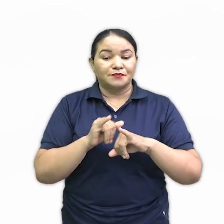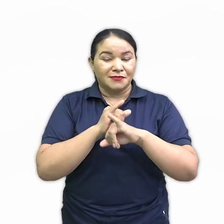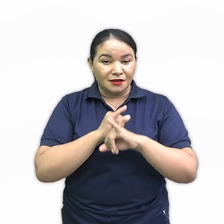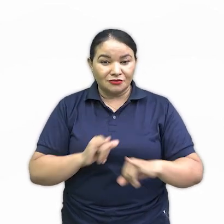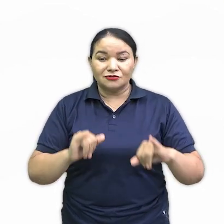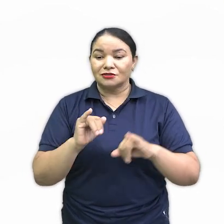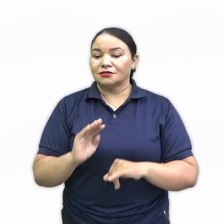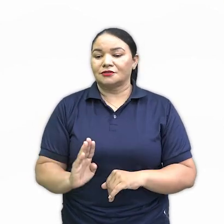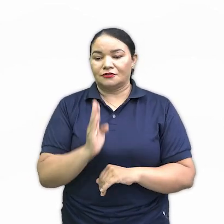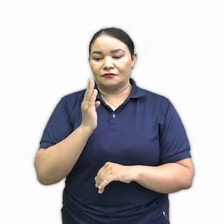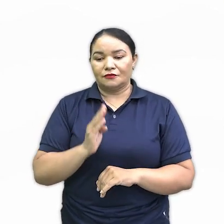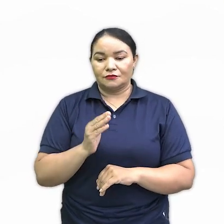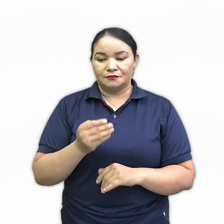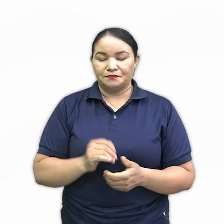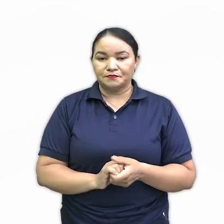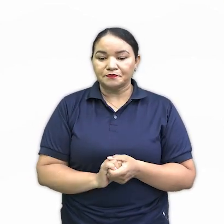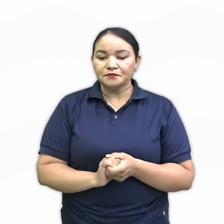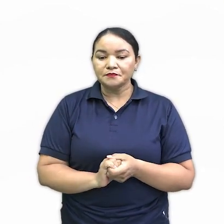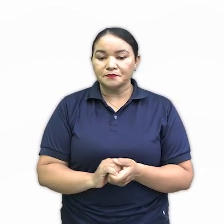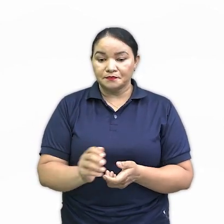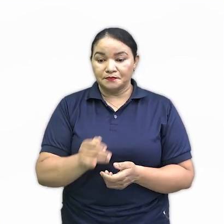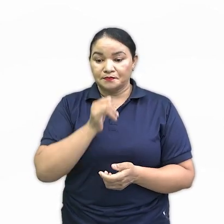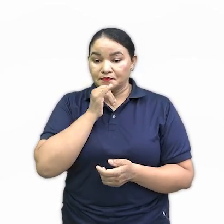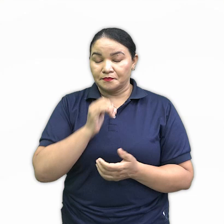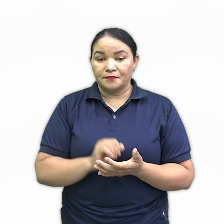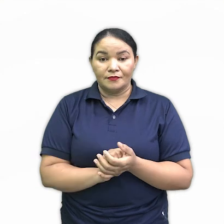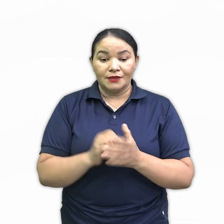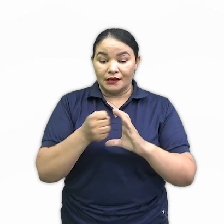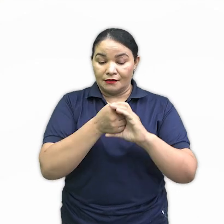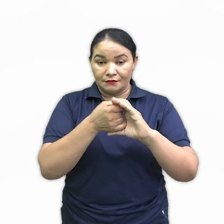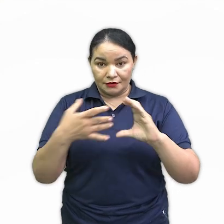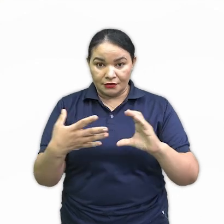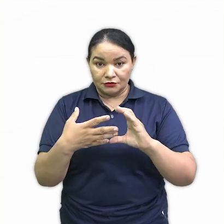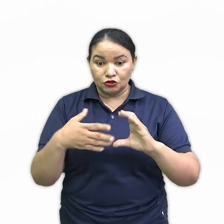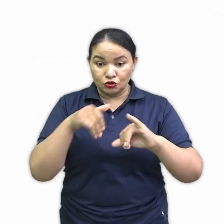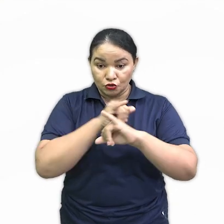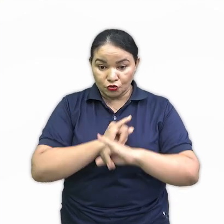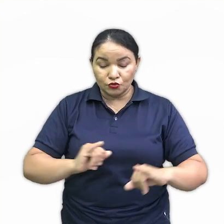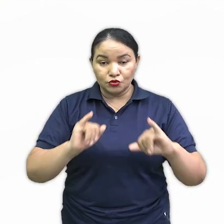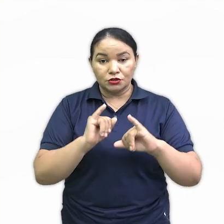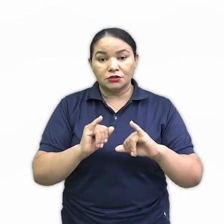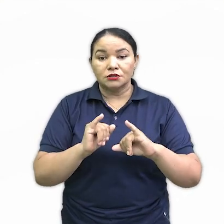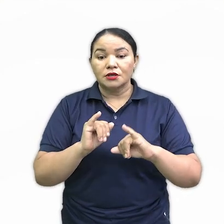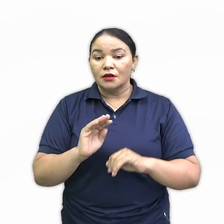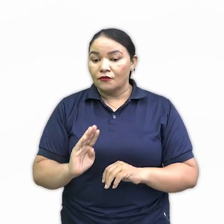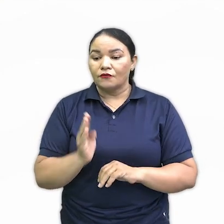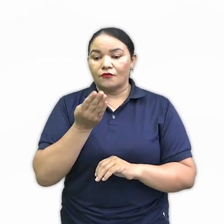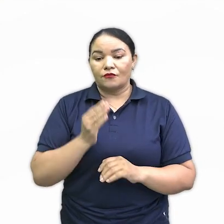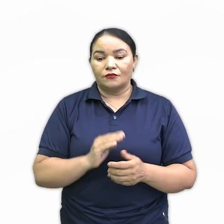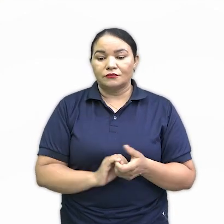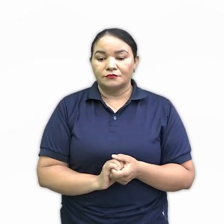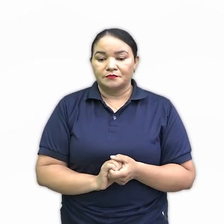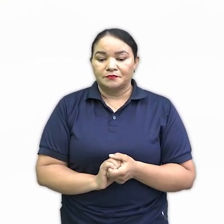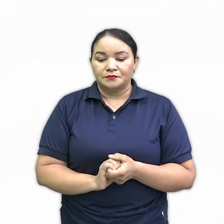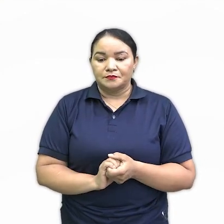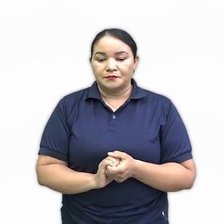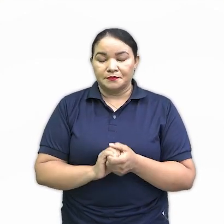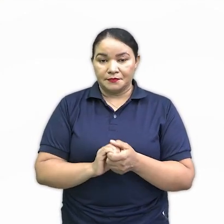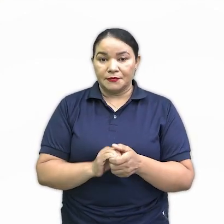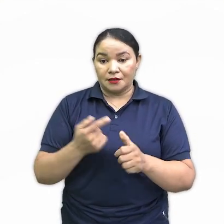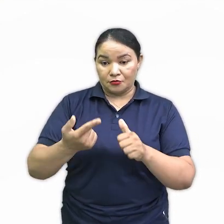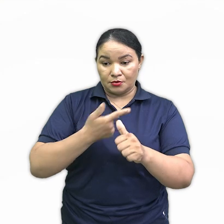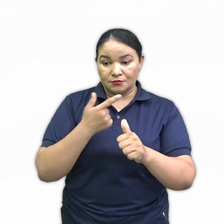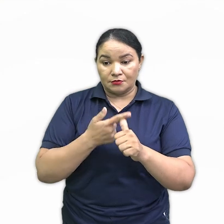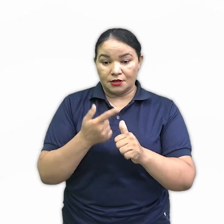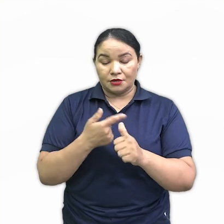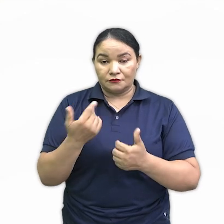Nós temos aqui algumas características de uma notícia que é sensacionalista, e a primeira